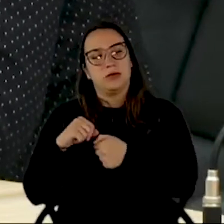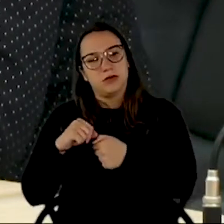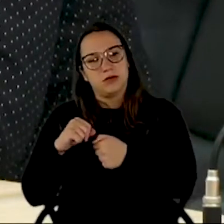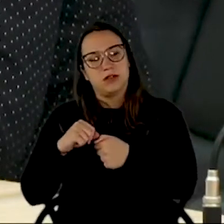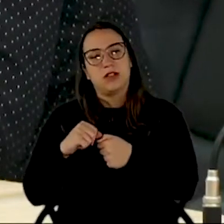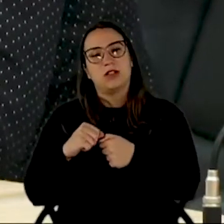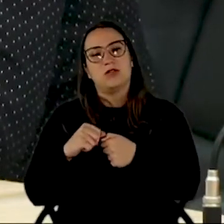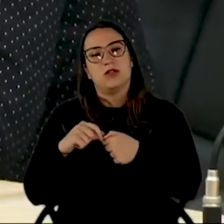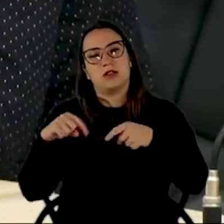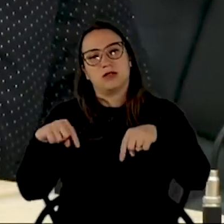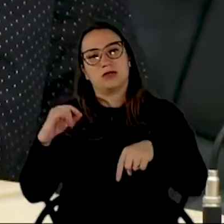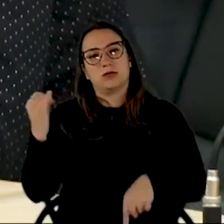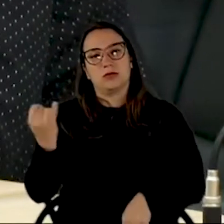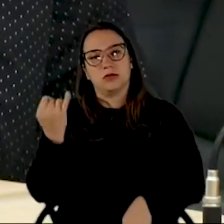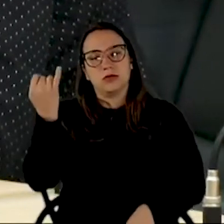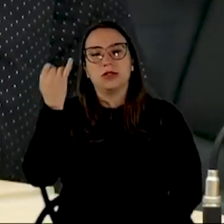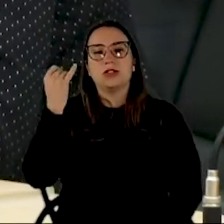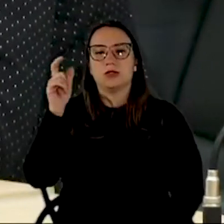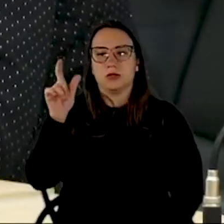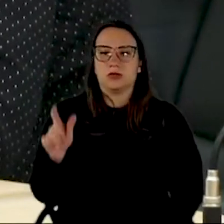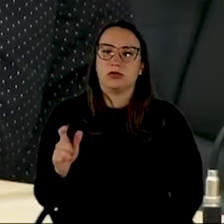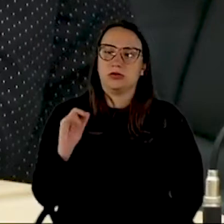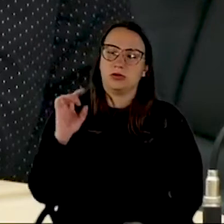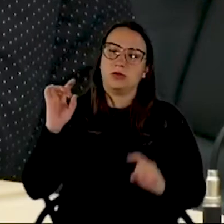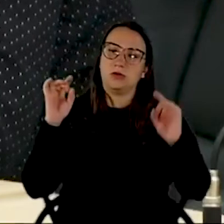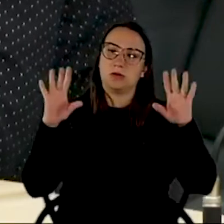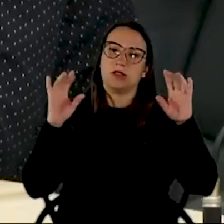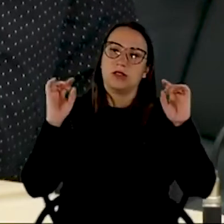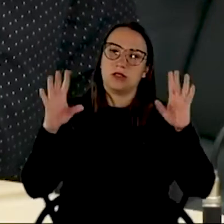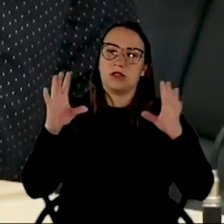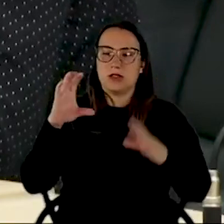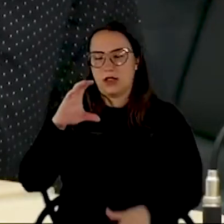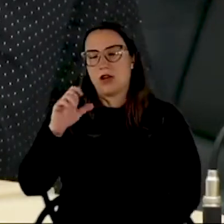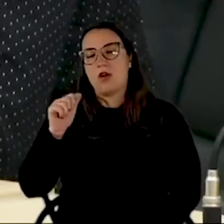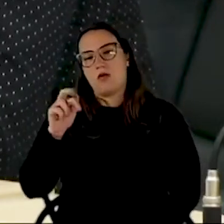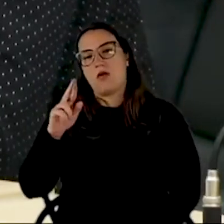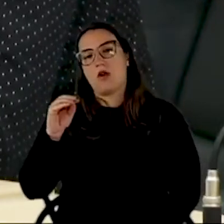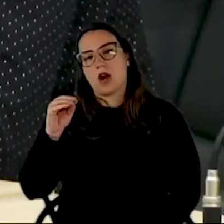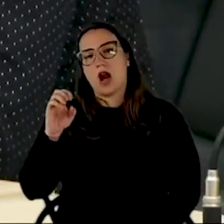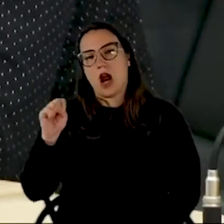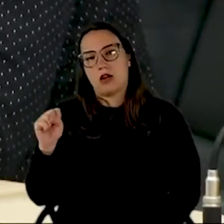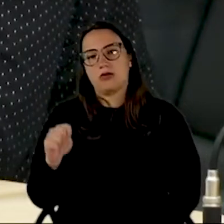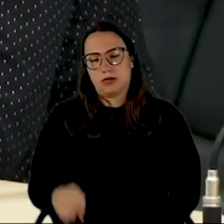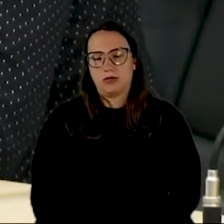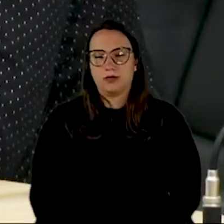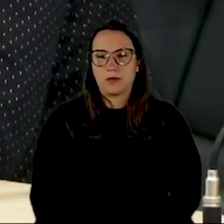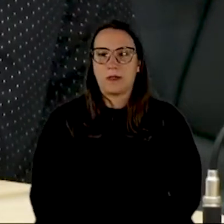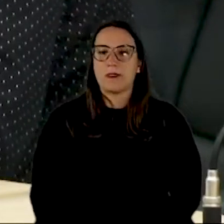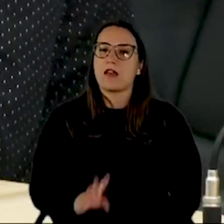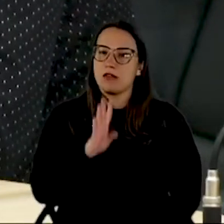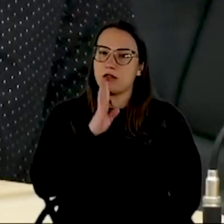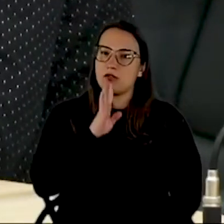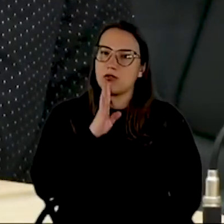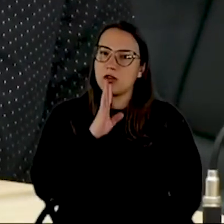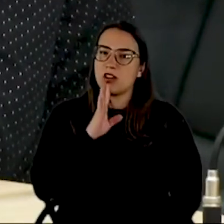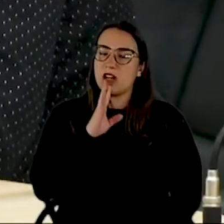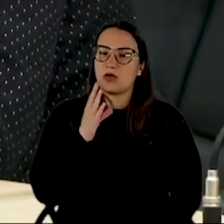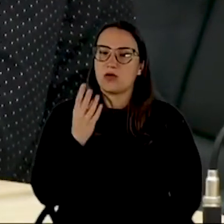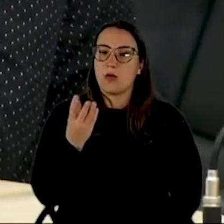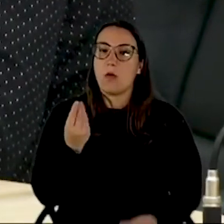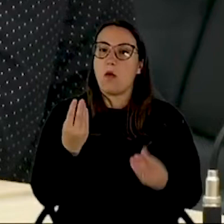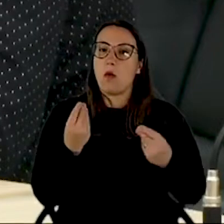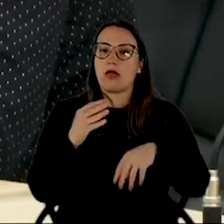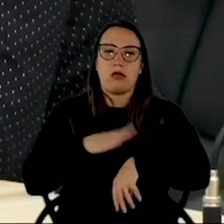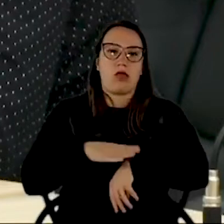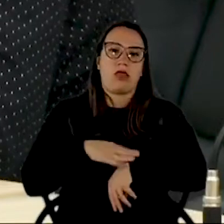momento importante para uma pessoa tão especial, que é o Carlos. O Carlos, eu conheço ele não há muito tempo, mas a gente